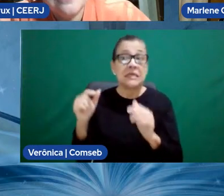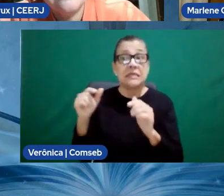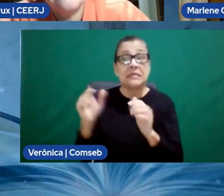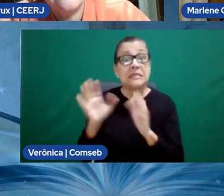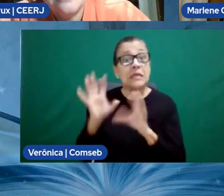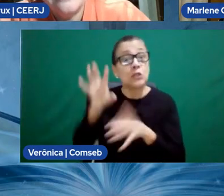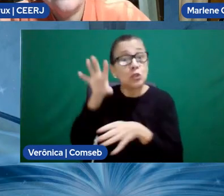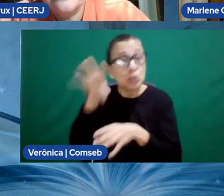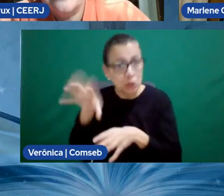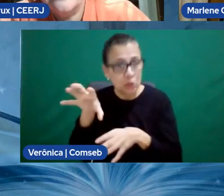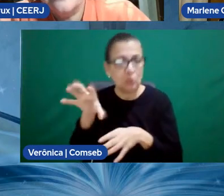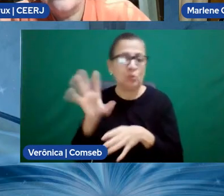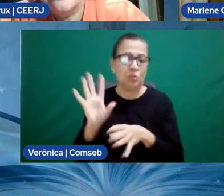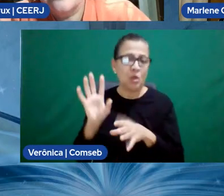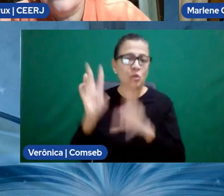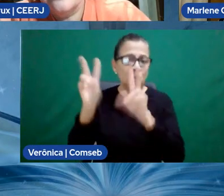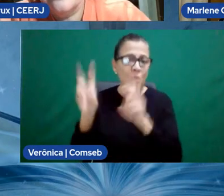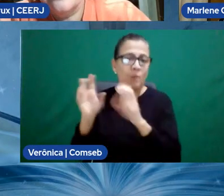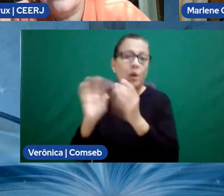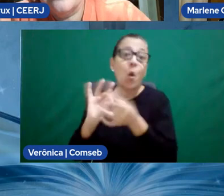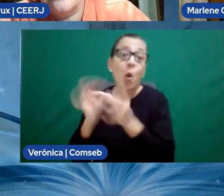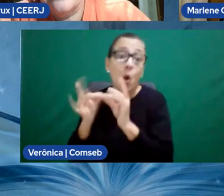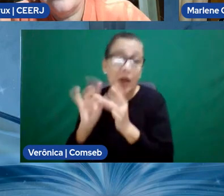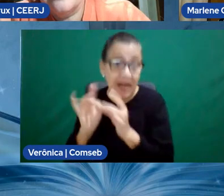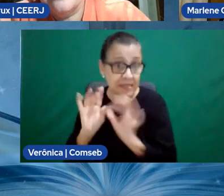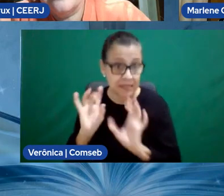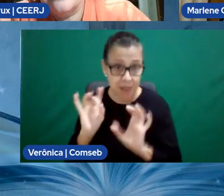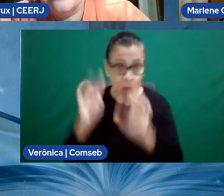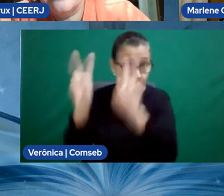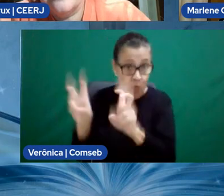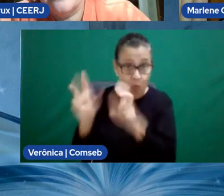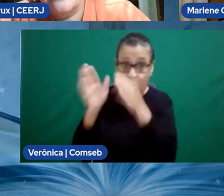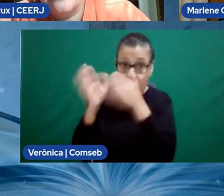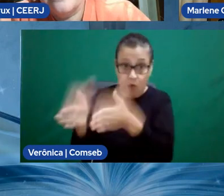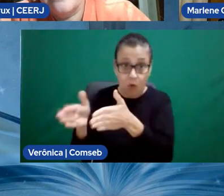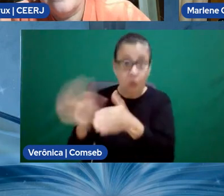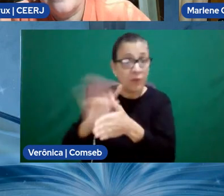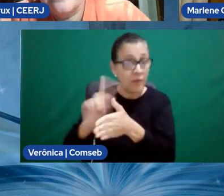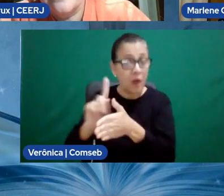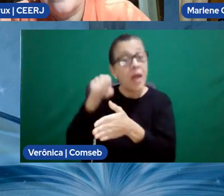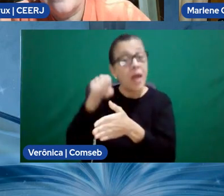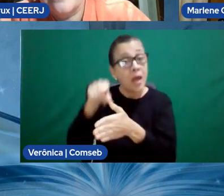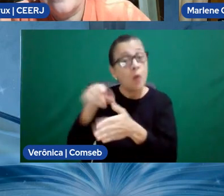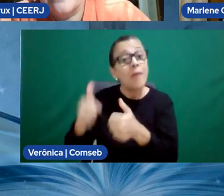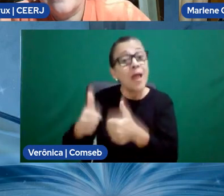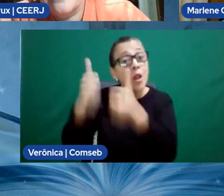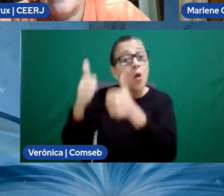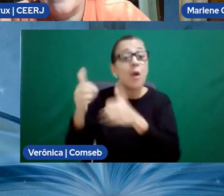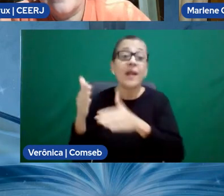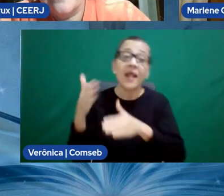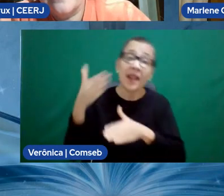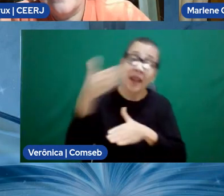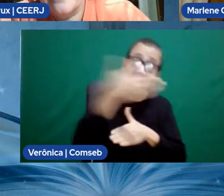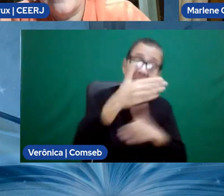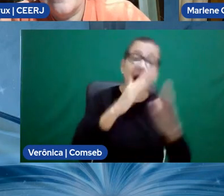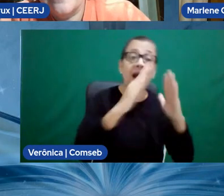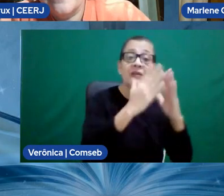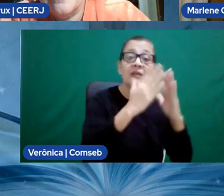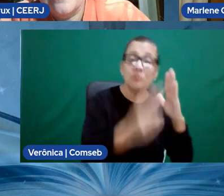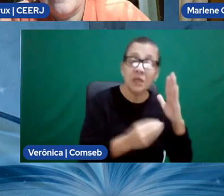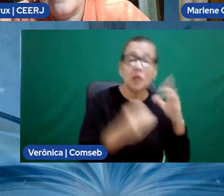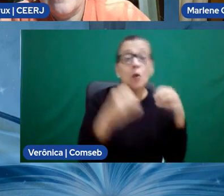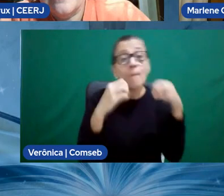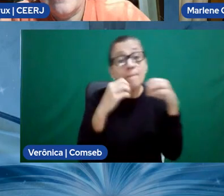oração particular. Mas o mais adequado é dirigir mesmo às casas espíritas que vocês frequentam, que estão próximos de